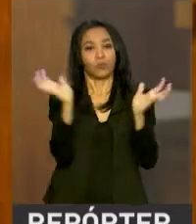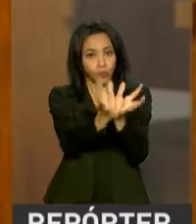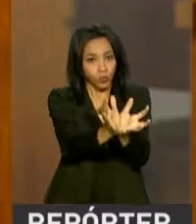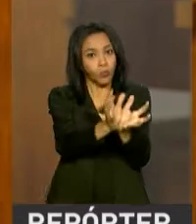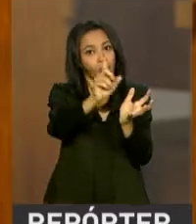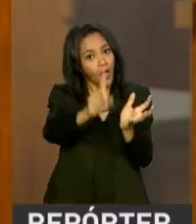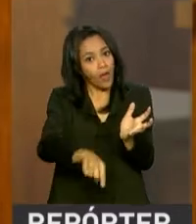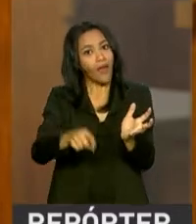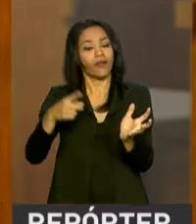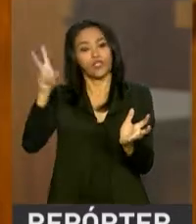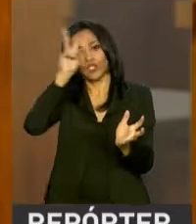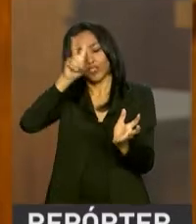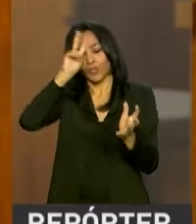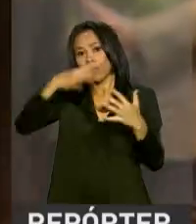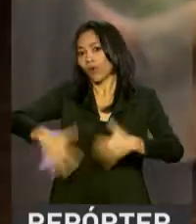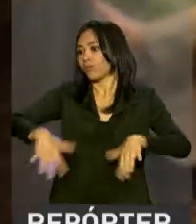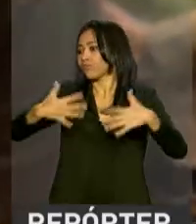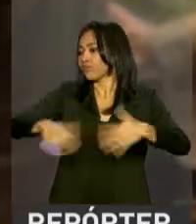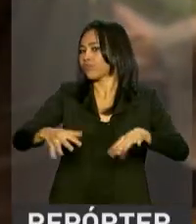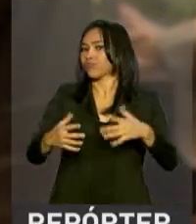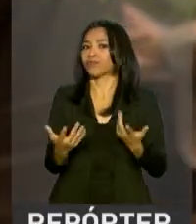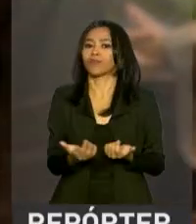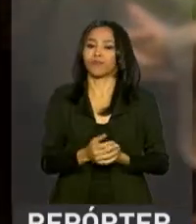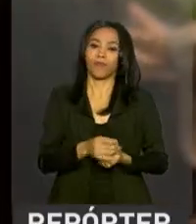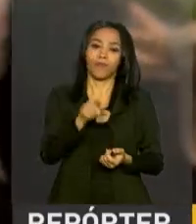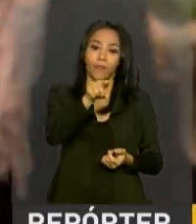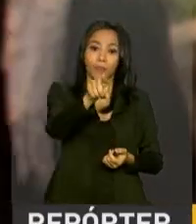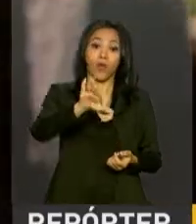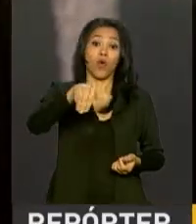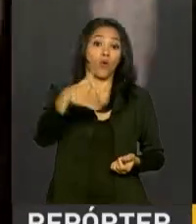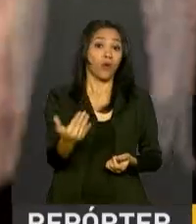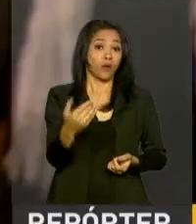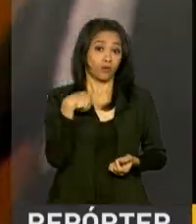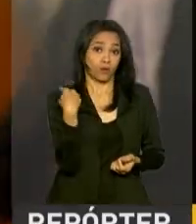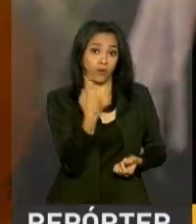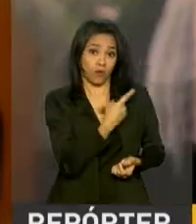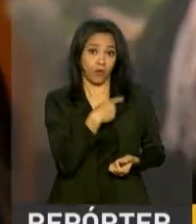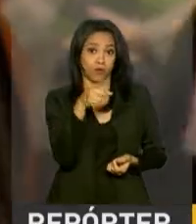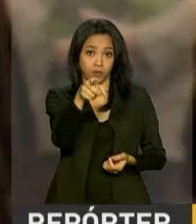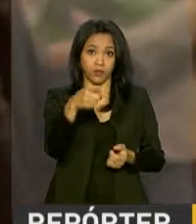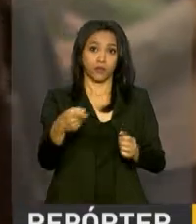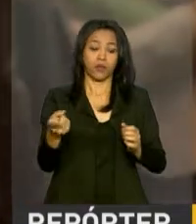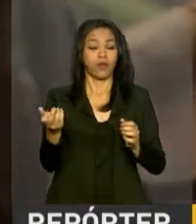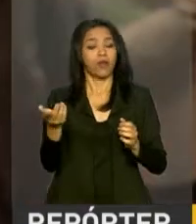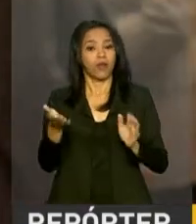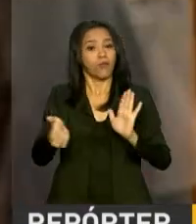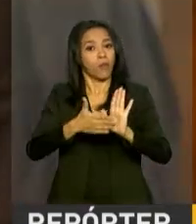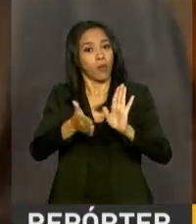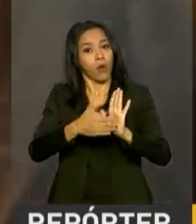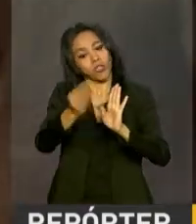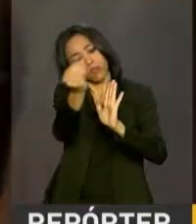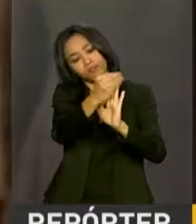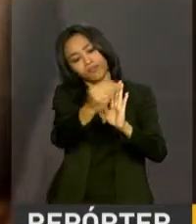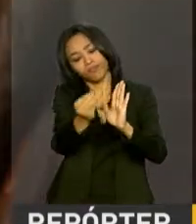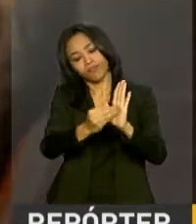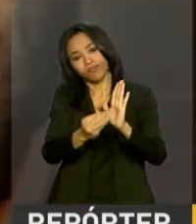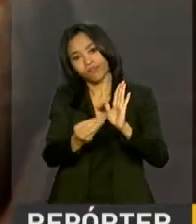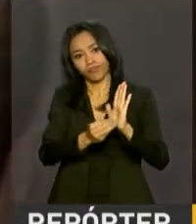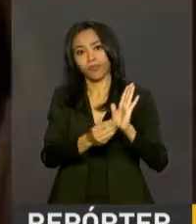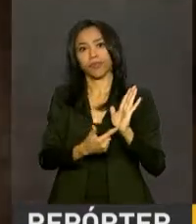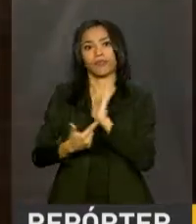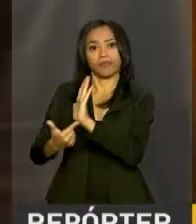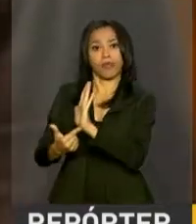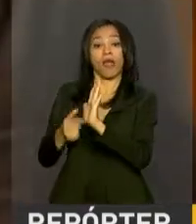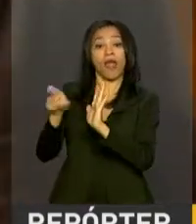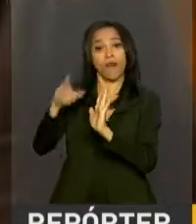histórica desses grupos foram nós propomos é 11 é essa é se esse plano foi no sentido de facilitar a vida